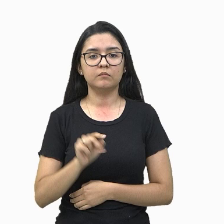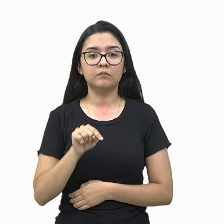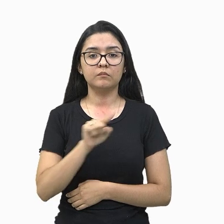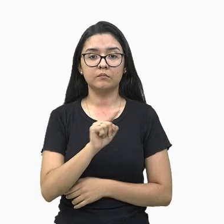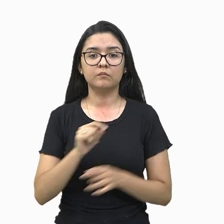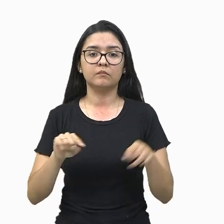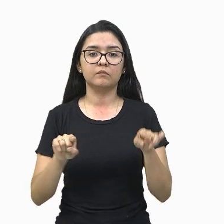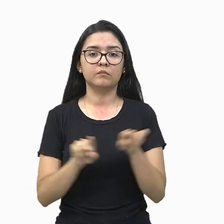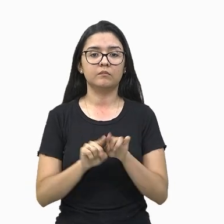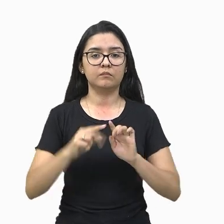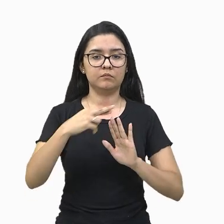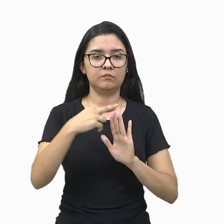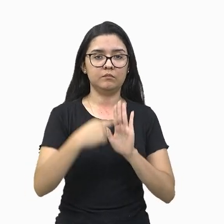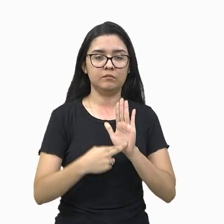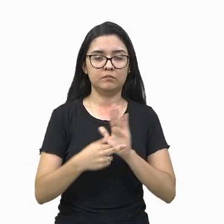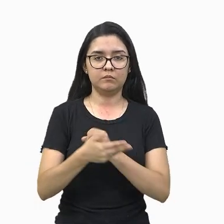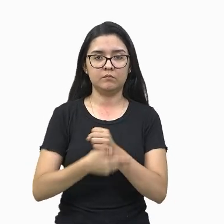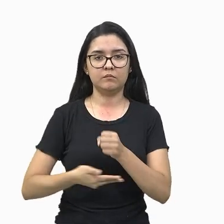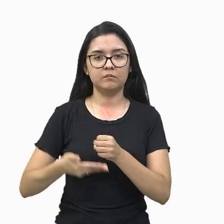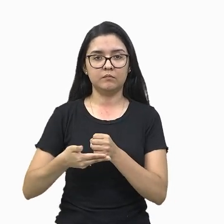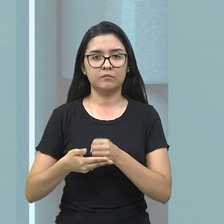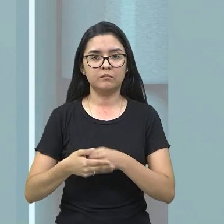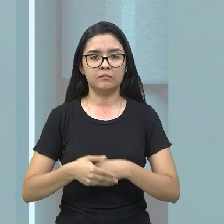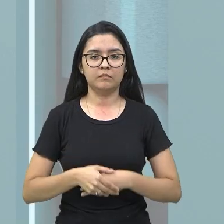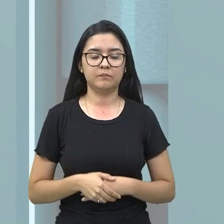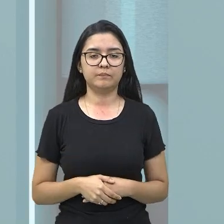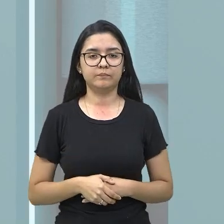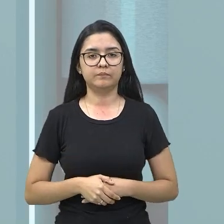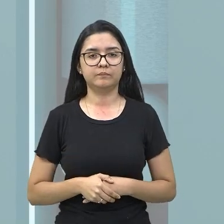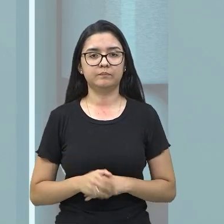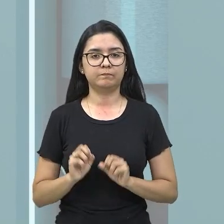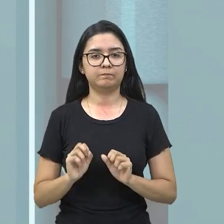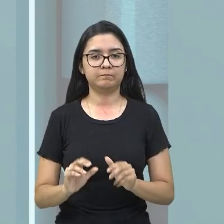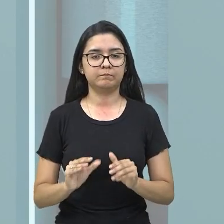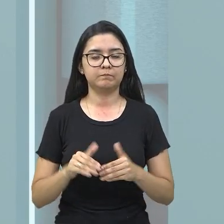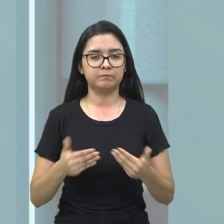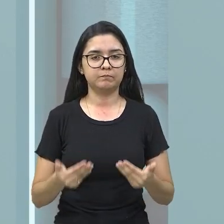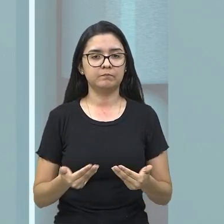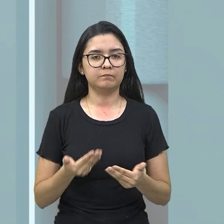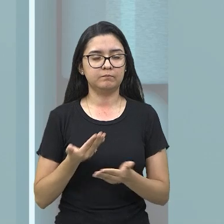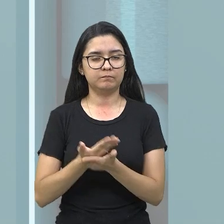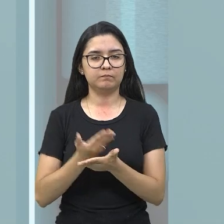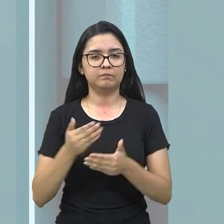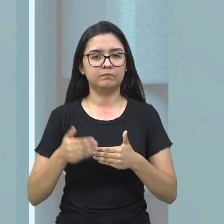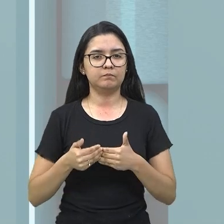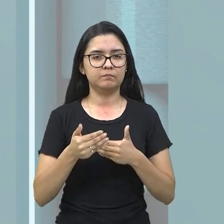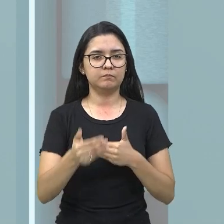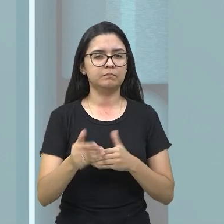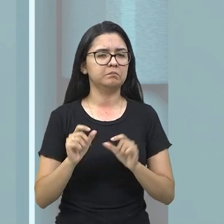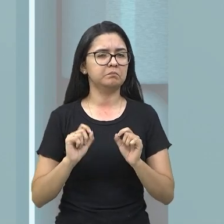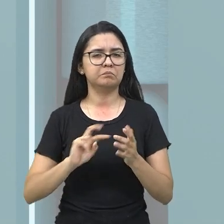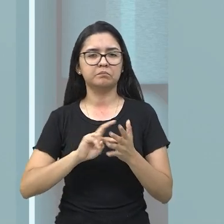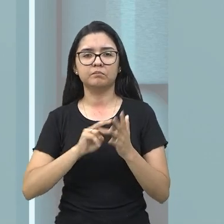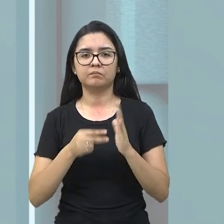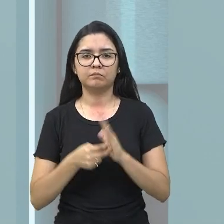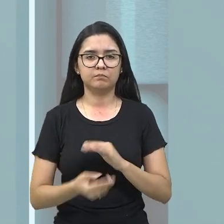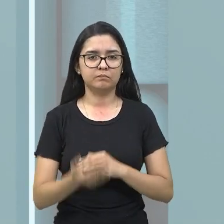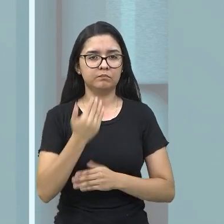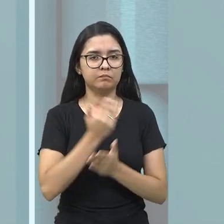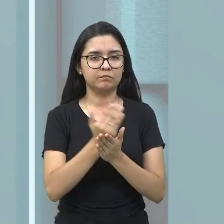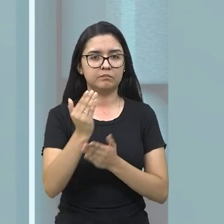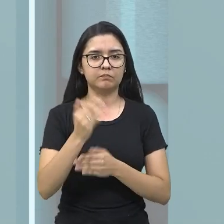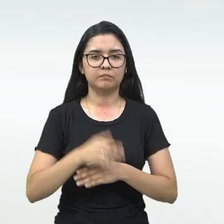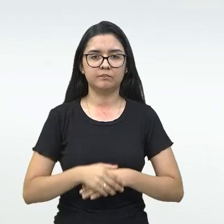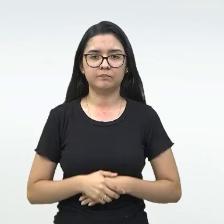do hífen, regra básica. E a gente vai saber daqui a pouquinho do que isso se trata. Então vamos à nossa